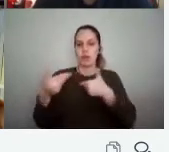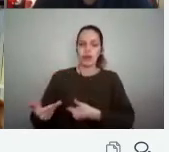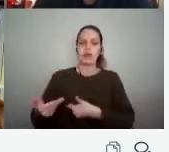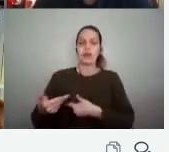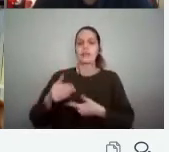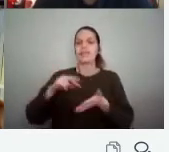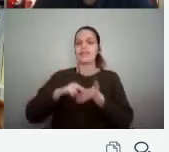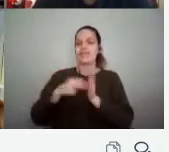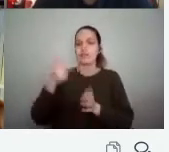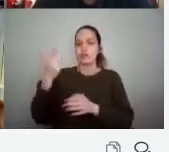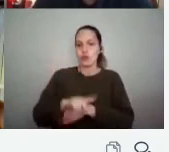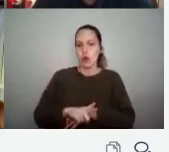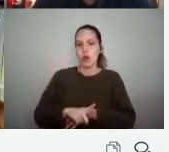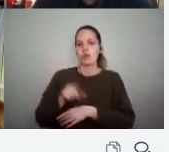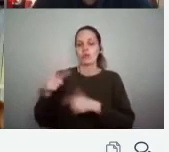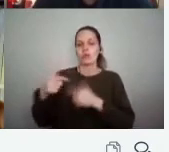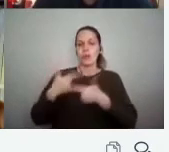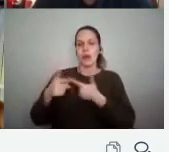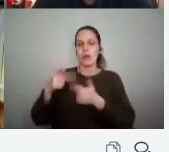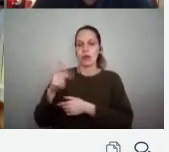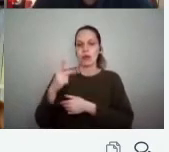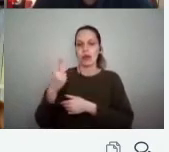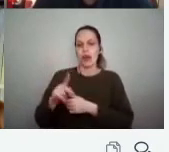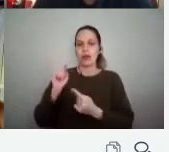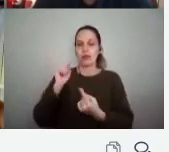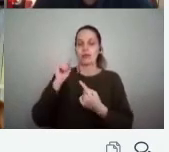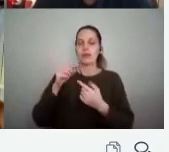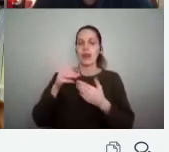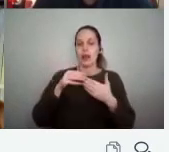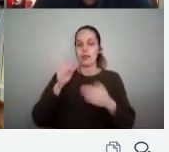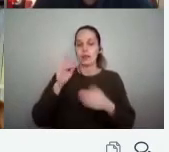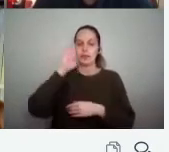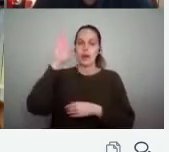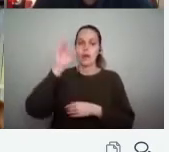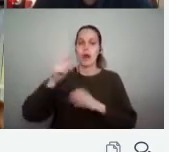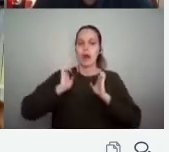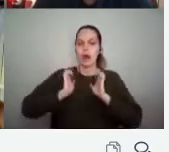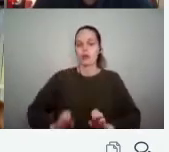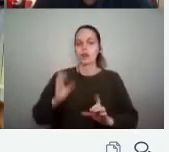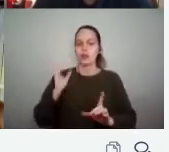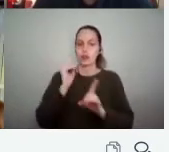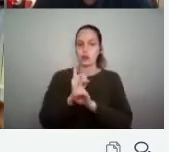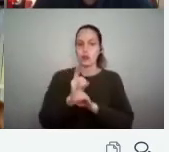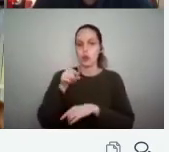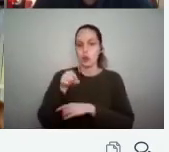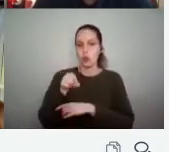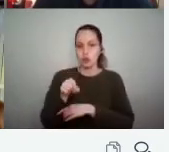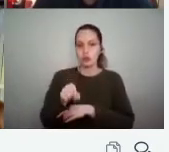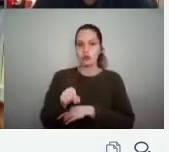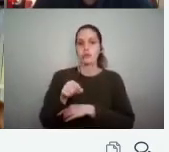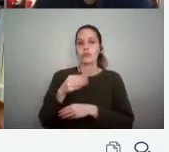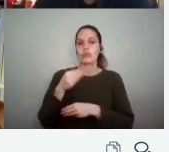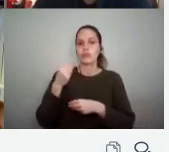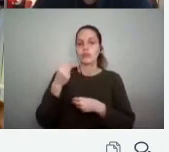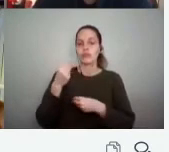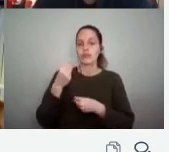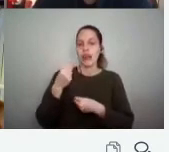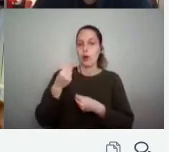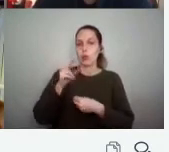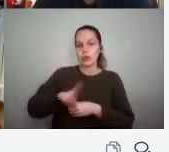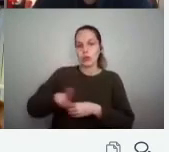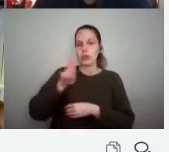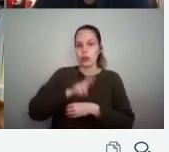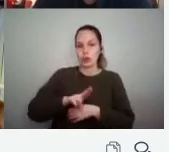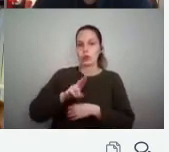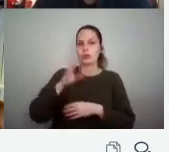pela ética do encontro, na imaginação, curiosidade e conhecimento a partir de exercícios e improvisações. Ele é graduado